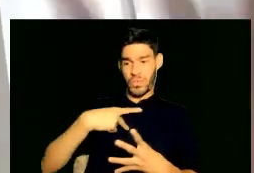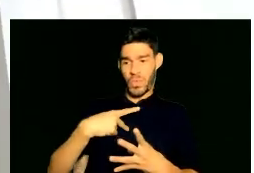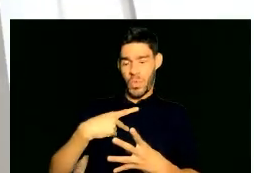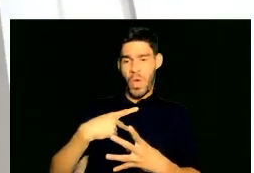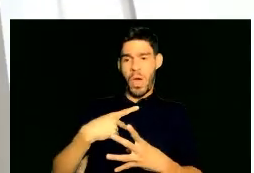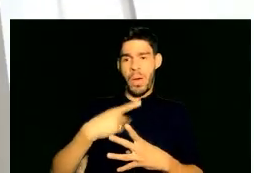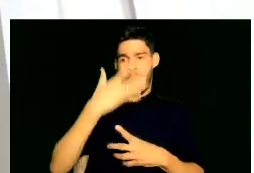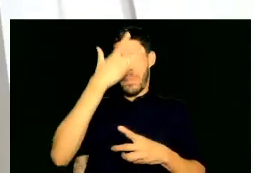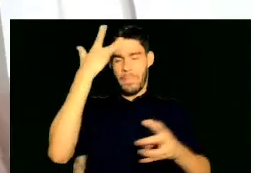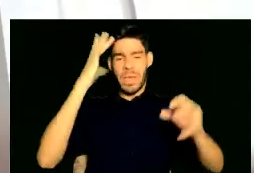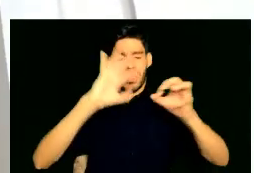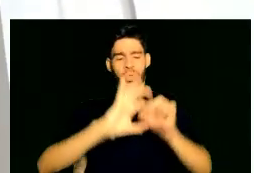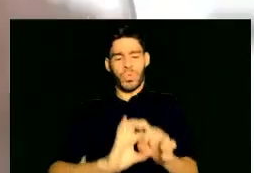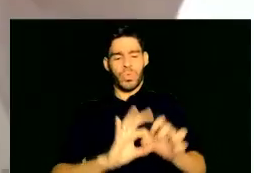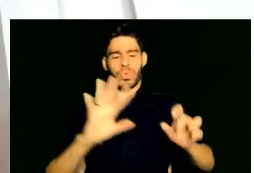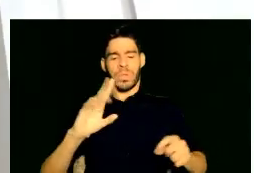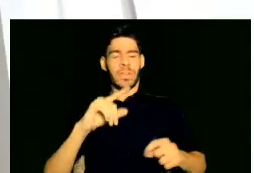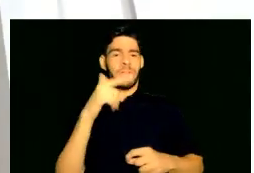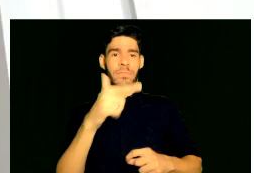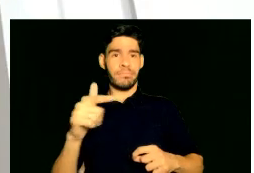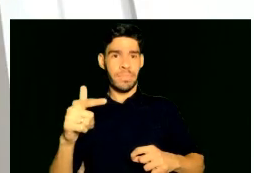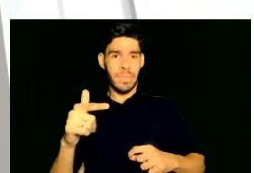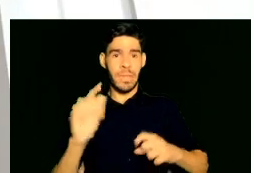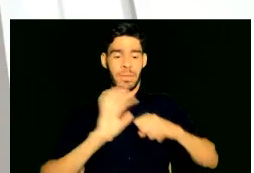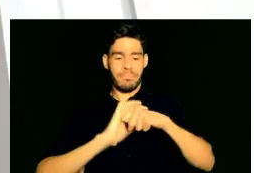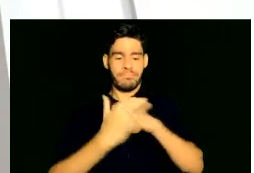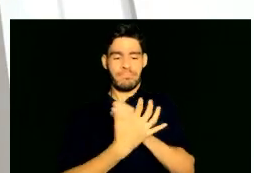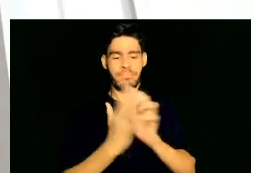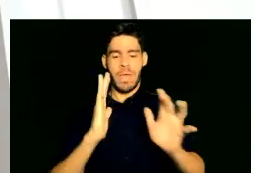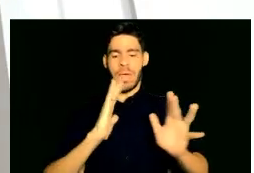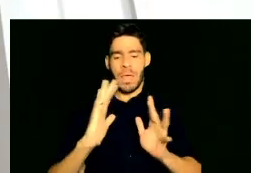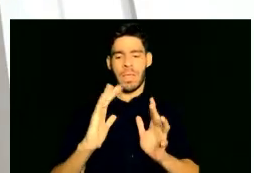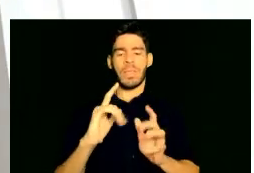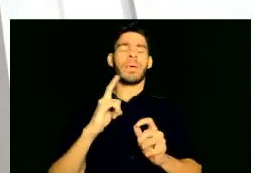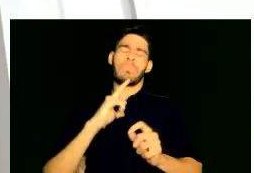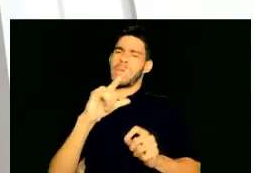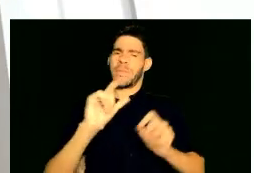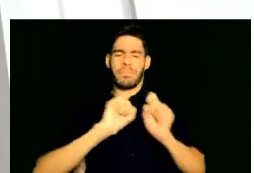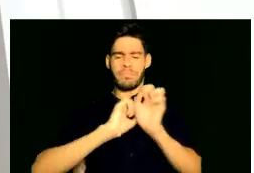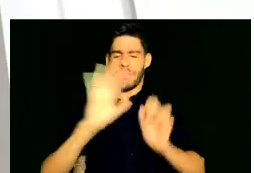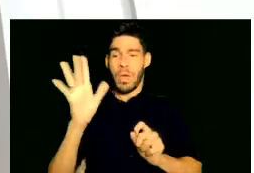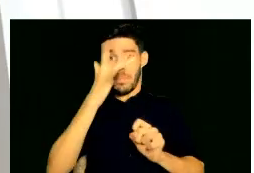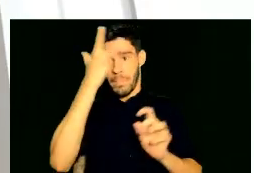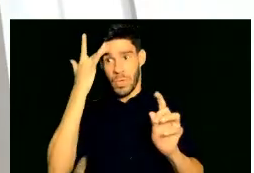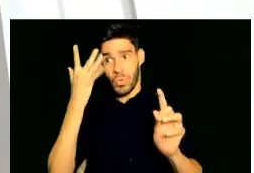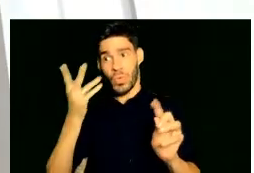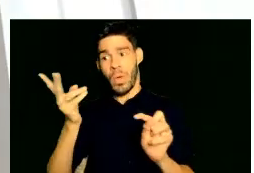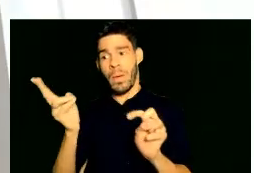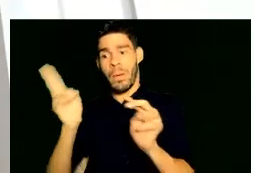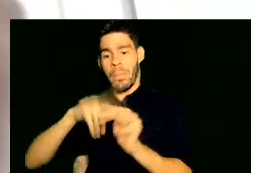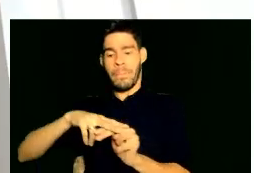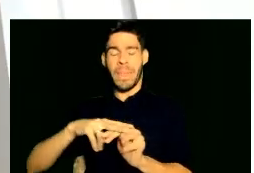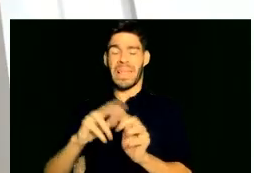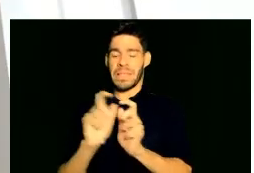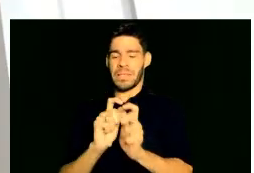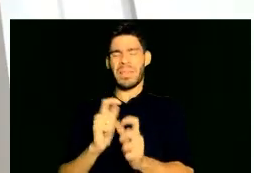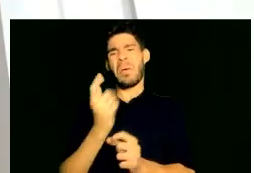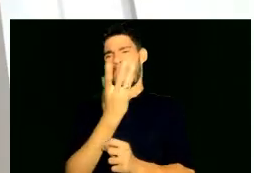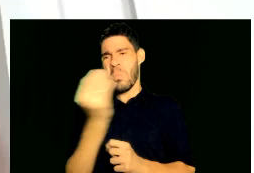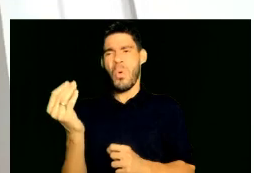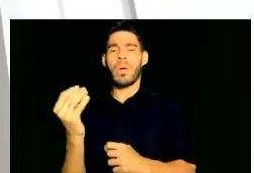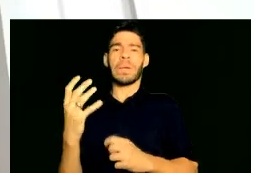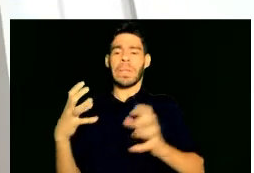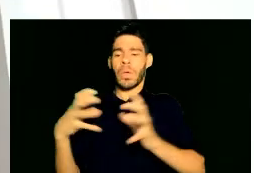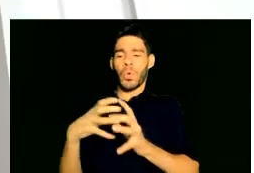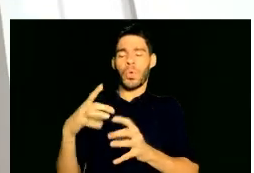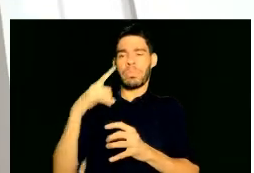ocorre nos casos individuais de saúde de pessoas livres, como eu mencionei. Com a pandemia, esse padrão de decisão ficou bastante claro. Pessoas presas, muitas em